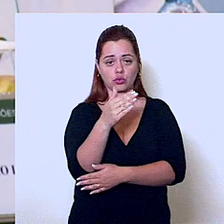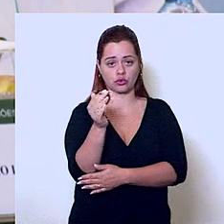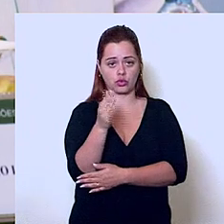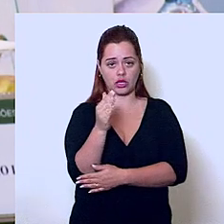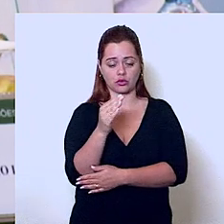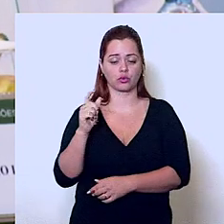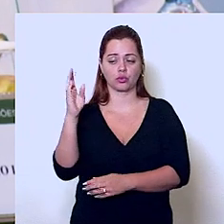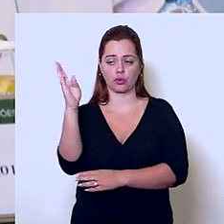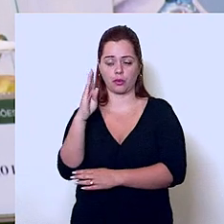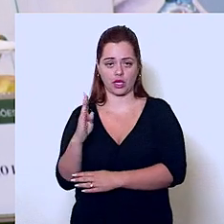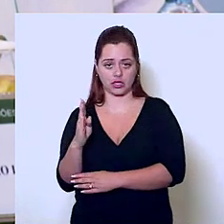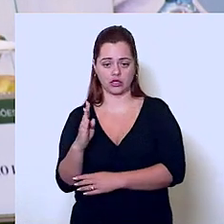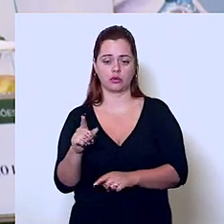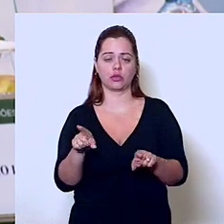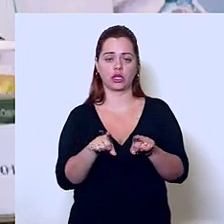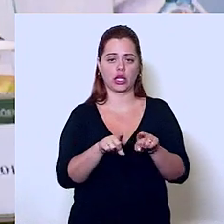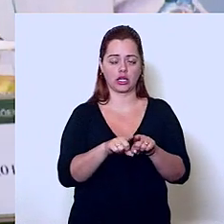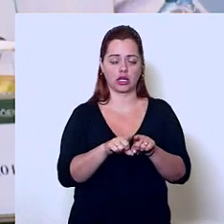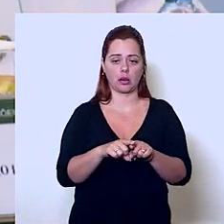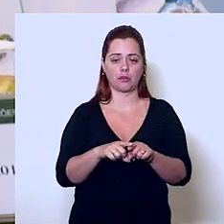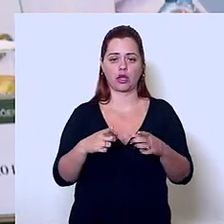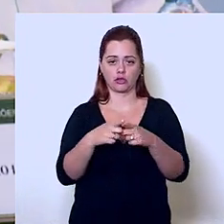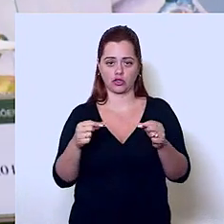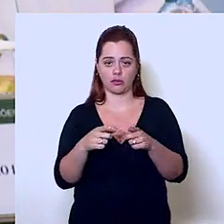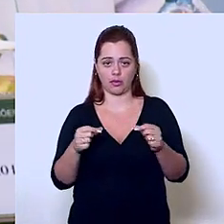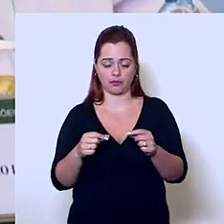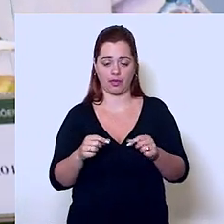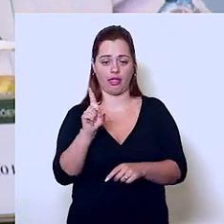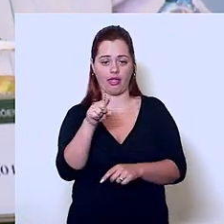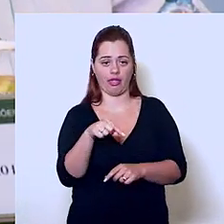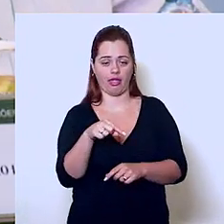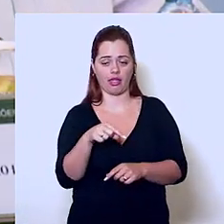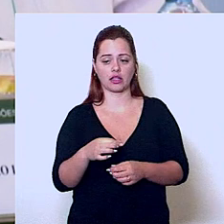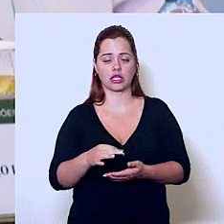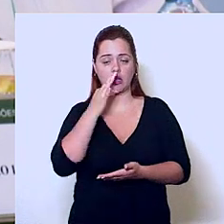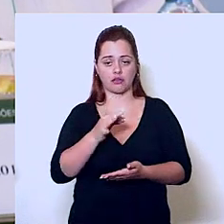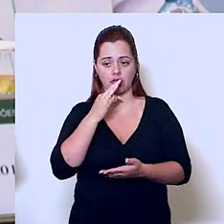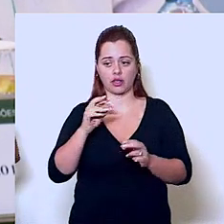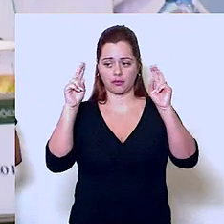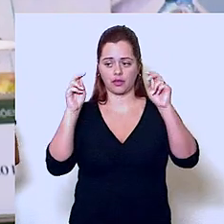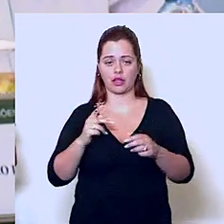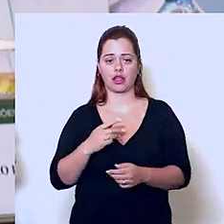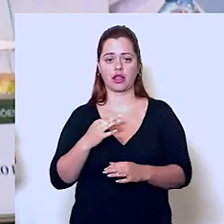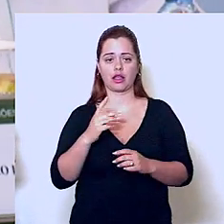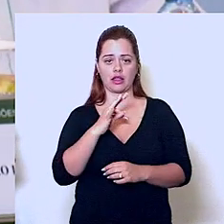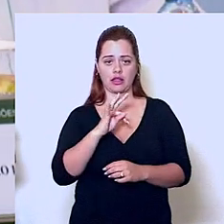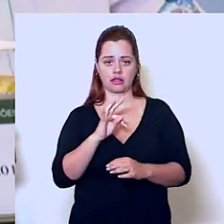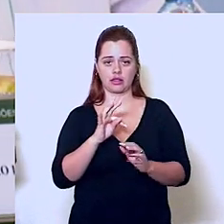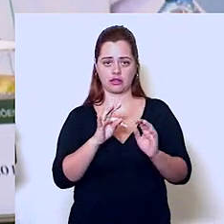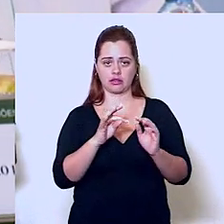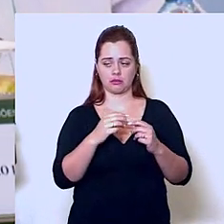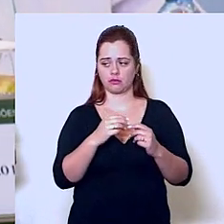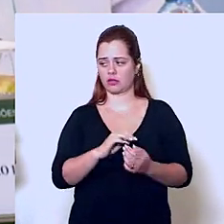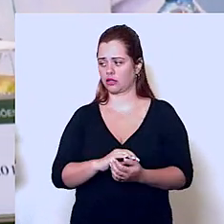Cavalcante, era um especialista em café. E, aspas, tem mandado relatórios para o ministro Ronaldo Costa